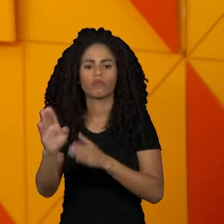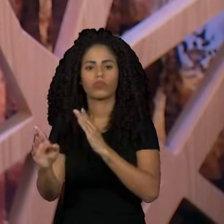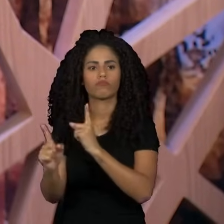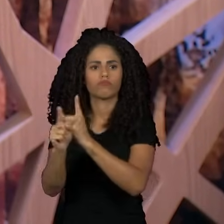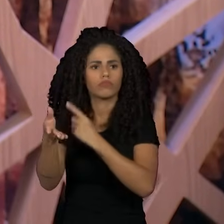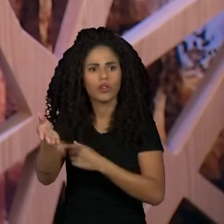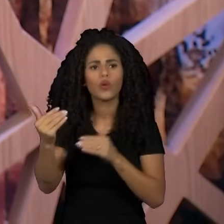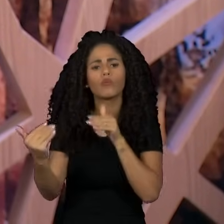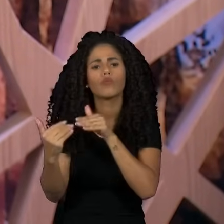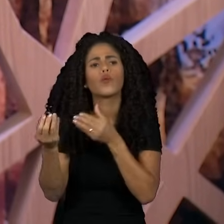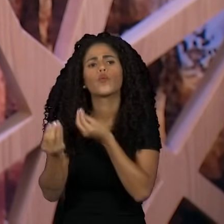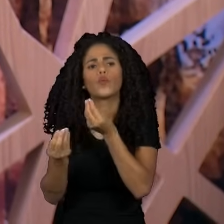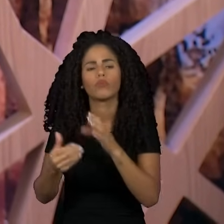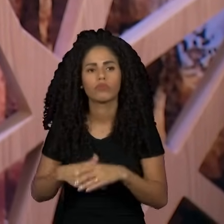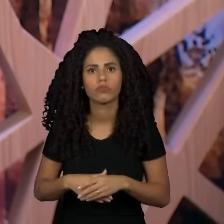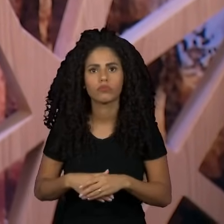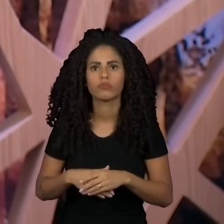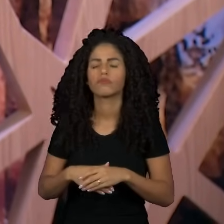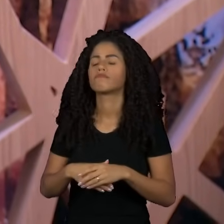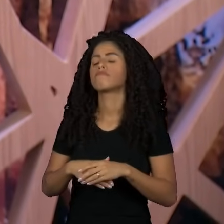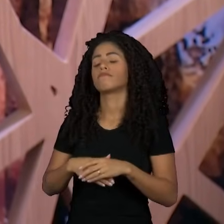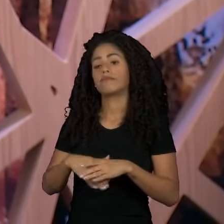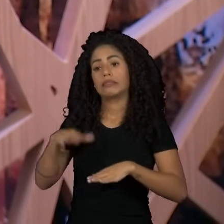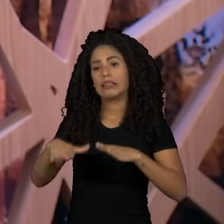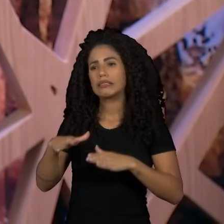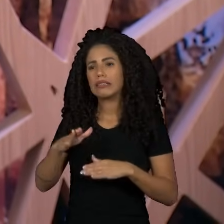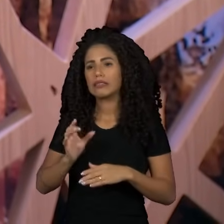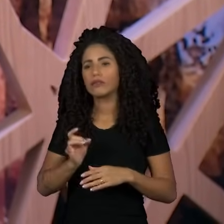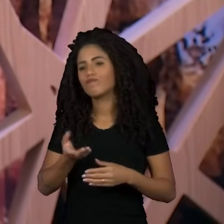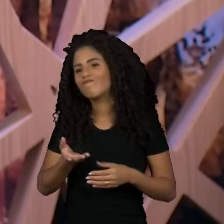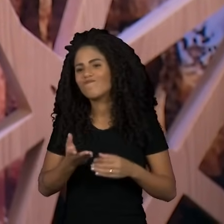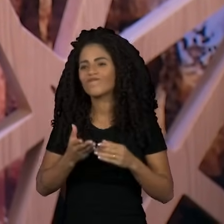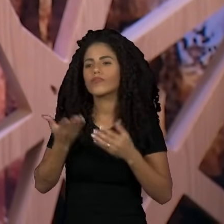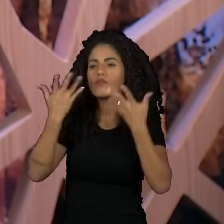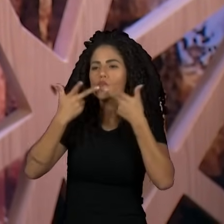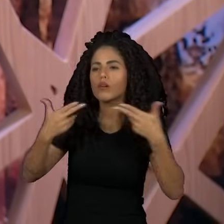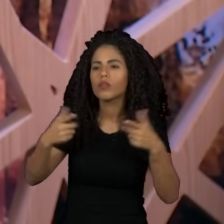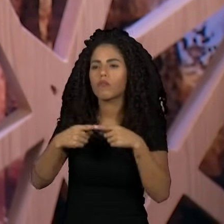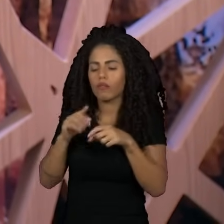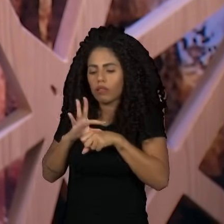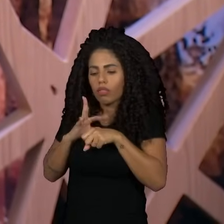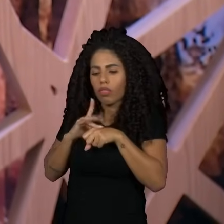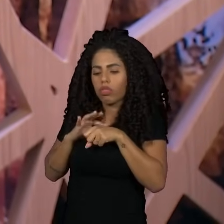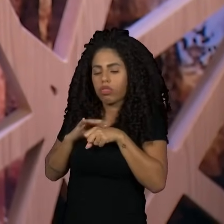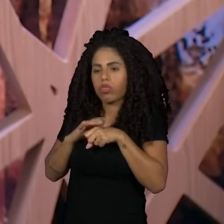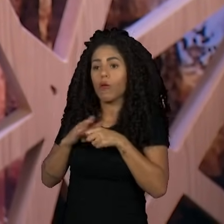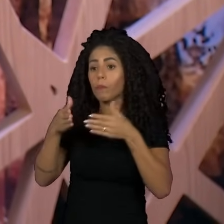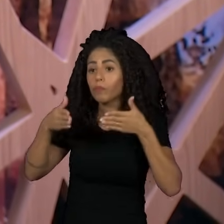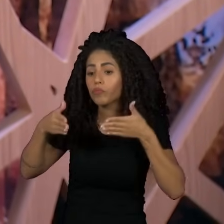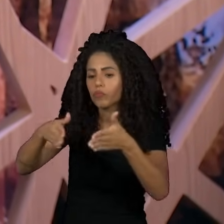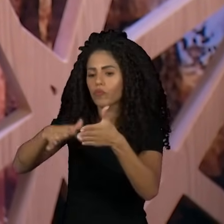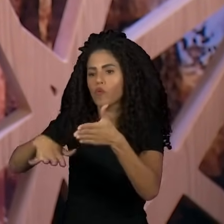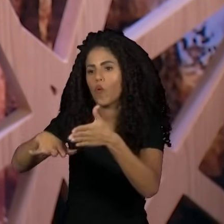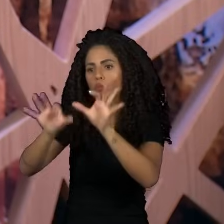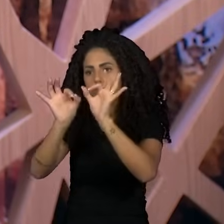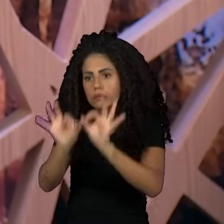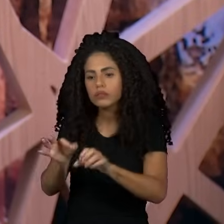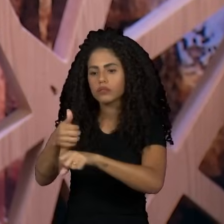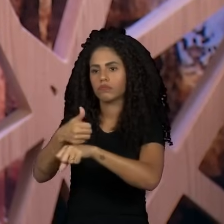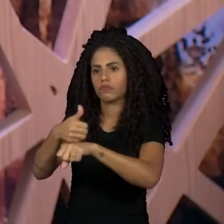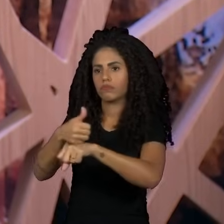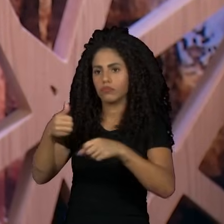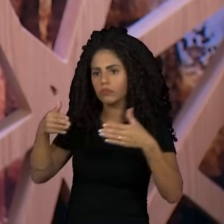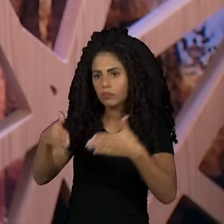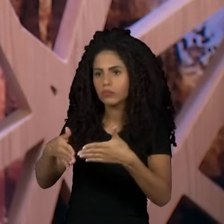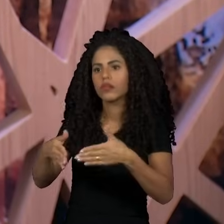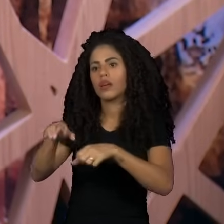atendimento? Quando esse animal fica doente, ou até de forma preventiva, é sempre importante você procurar um veterinário especializado, né, que tenha, no